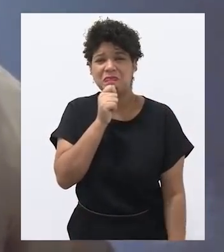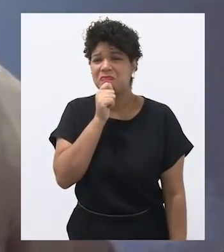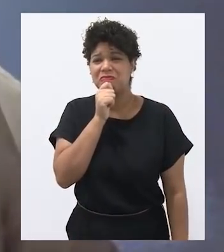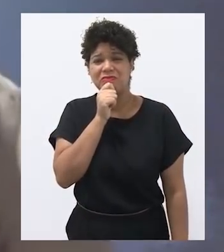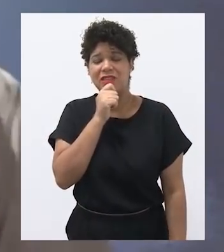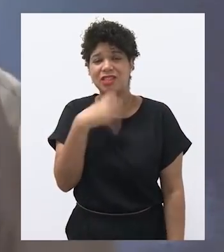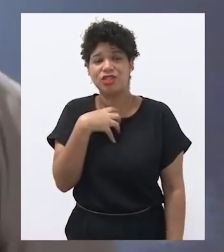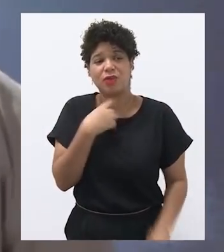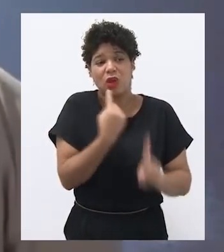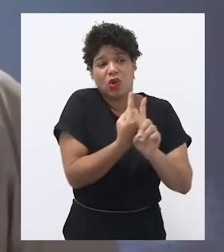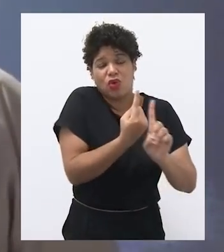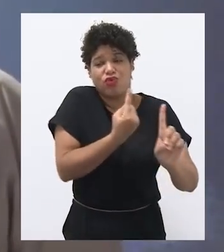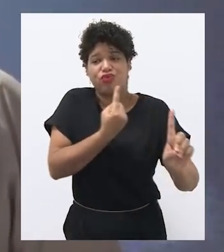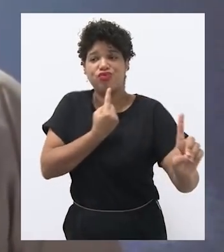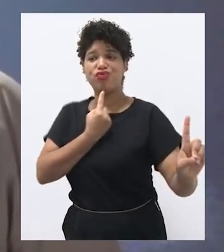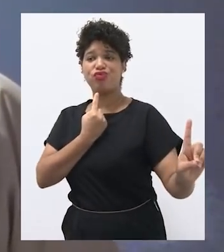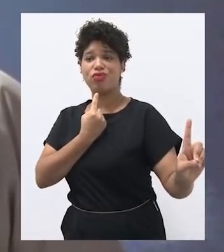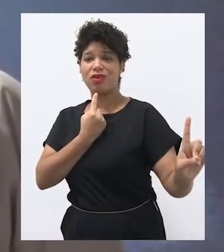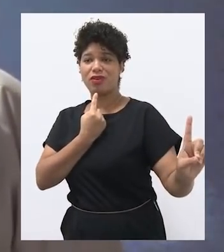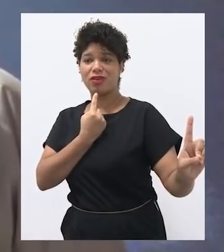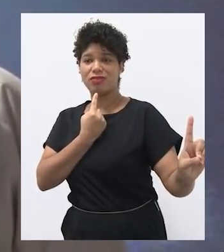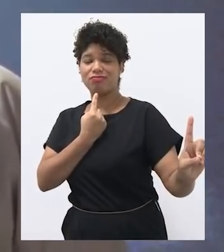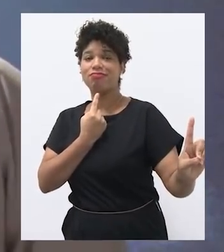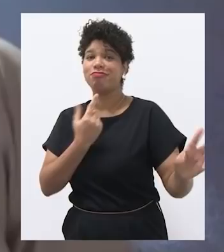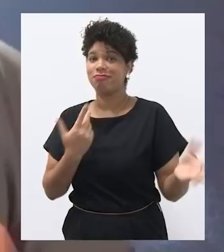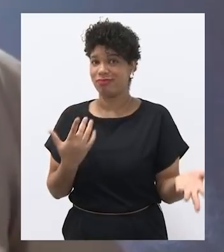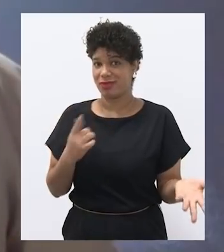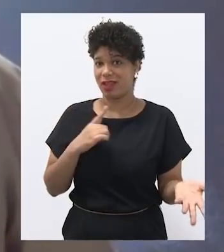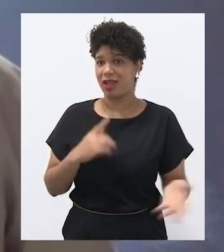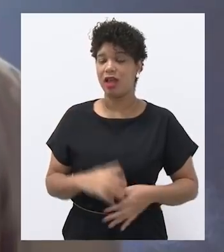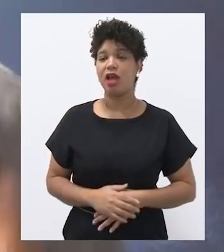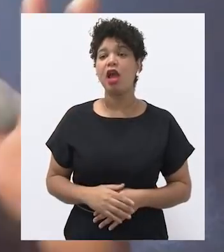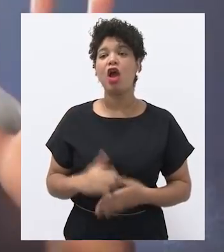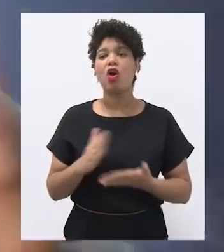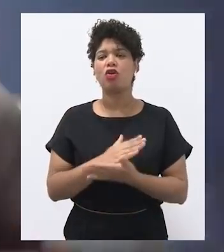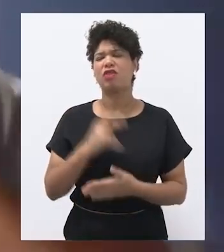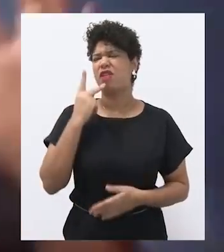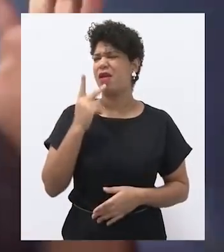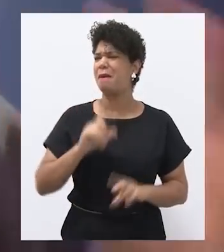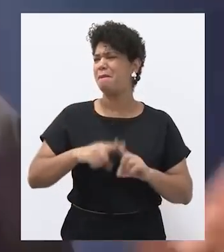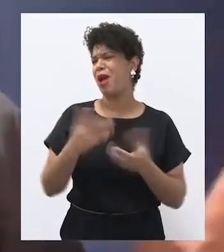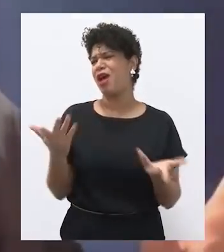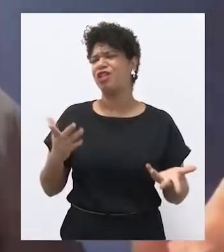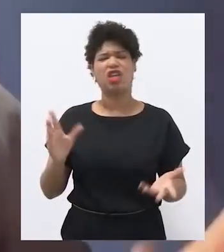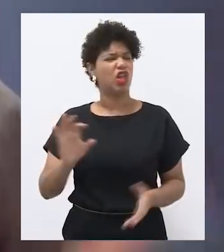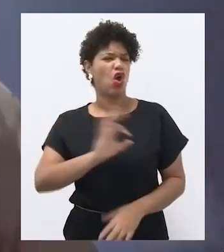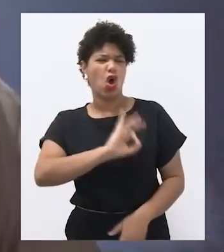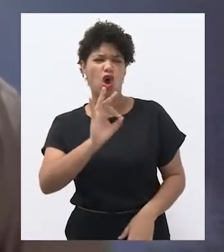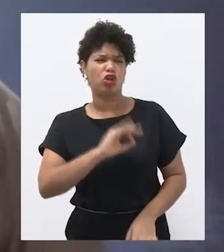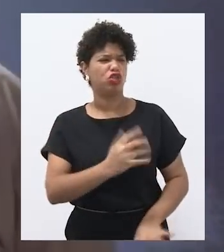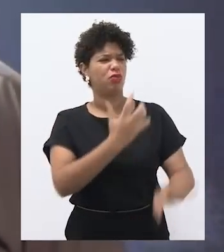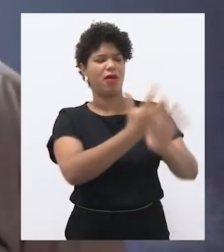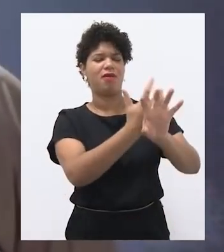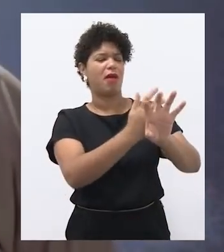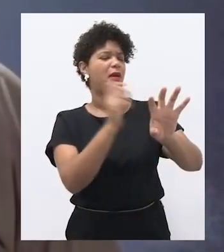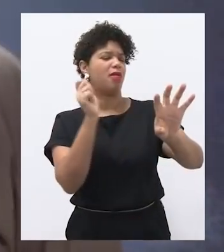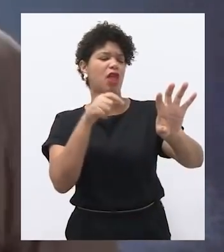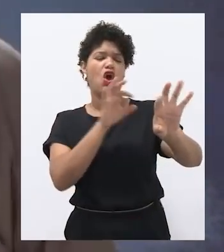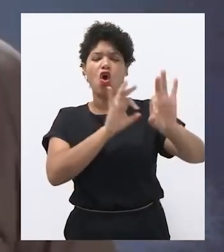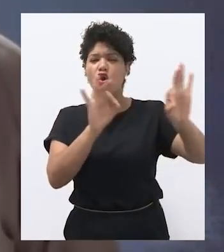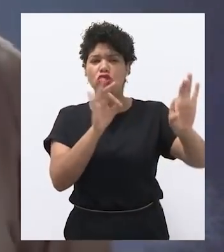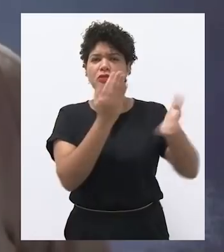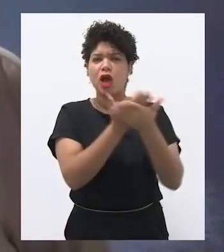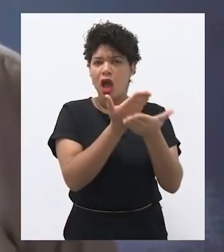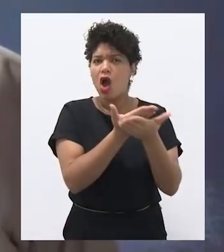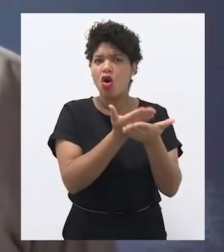afasta na mesma proporção em que nos aproxima. Muita gente talvez diga, não, mas tudo funciona muito bem. Evidentemente,